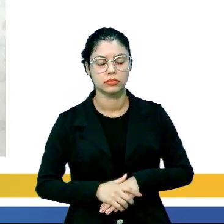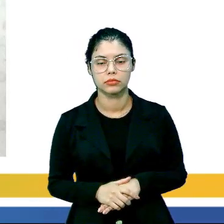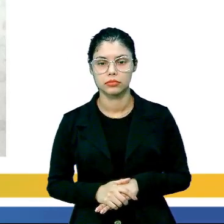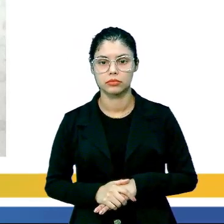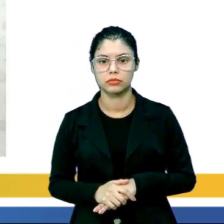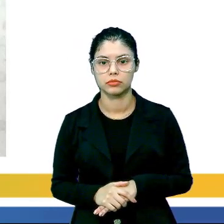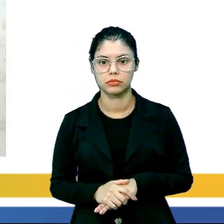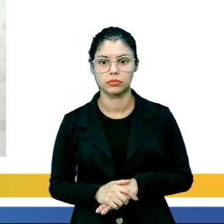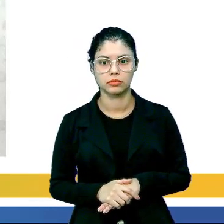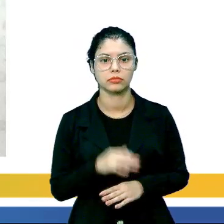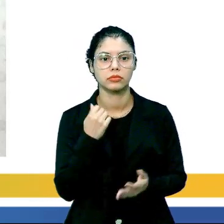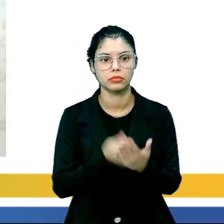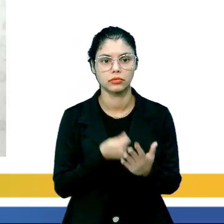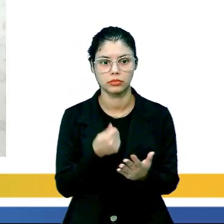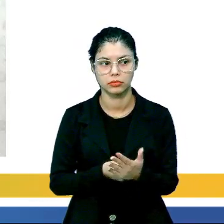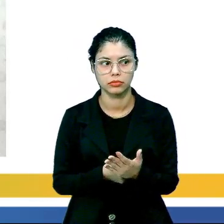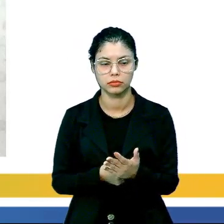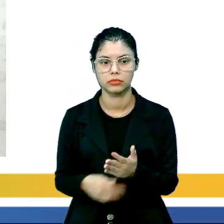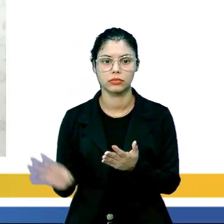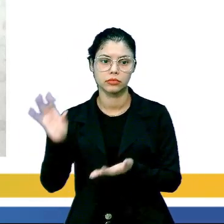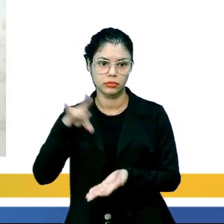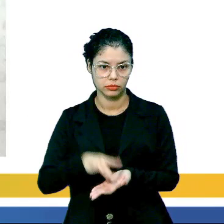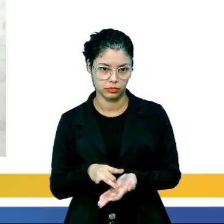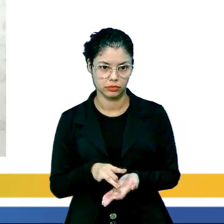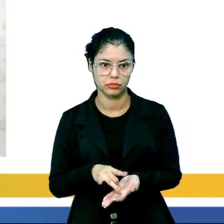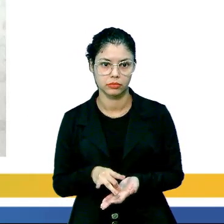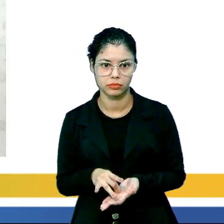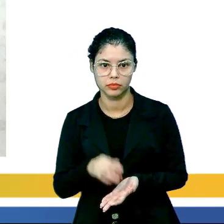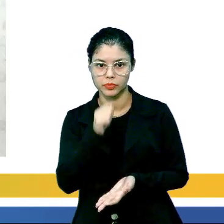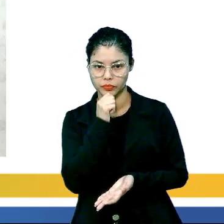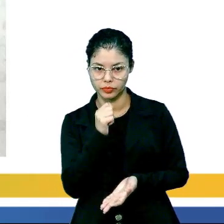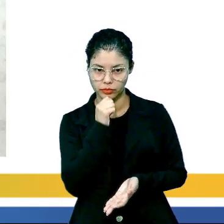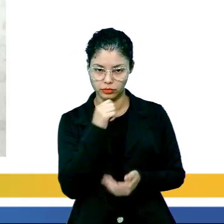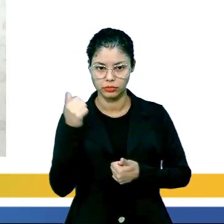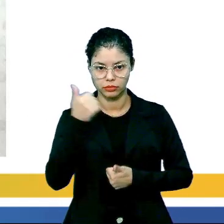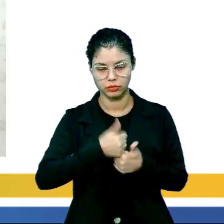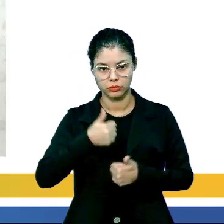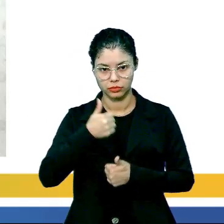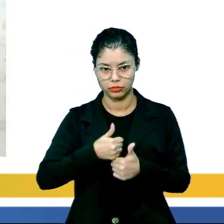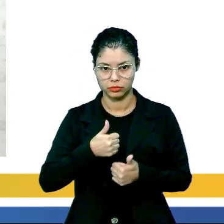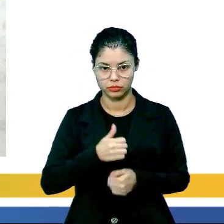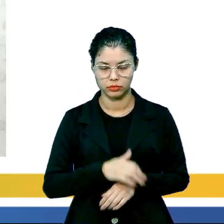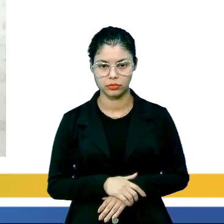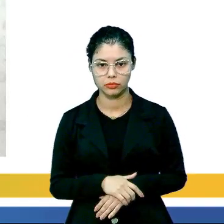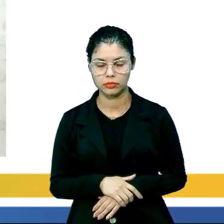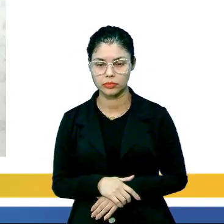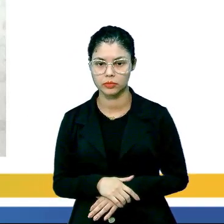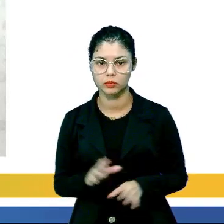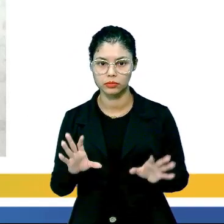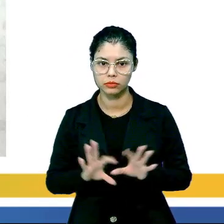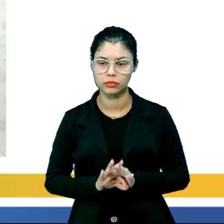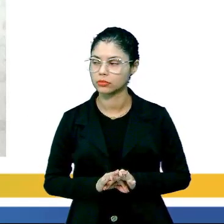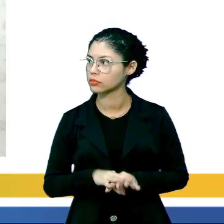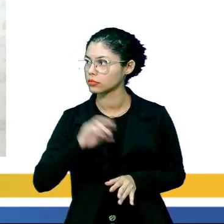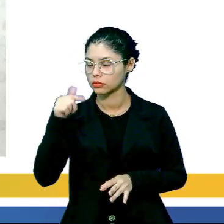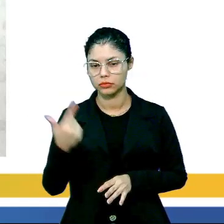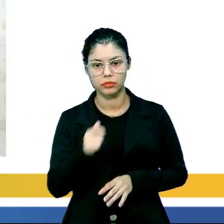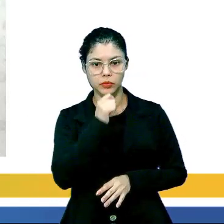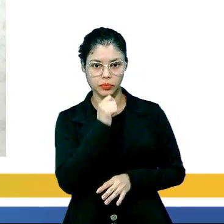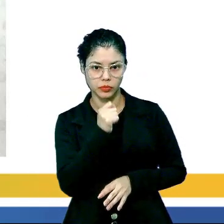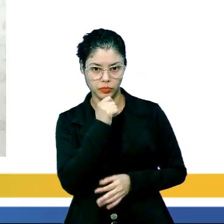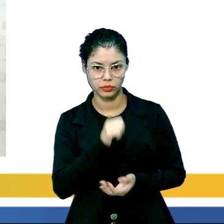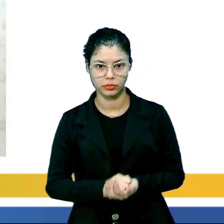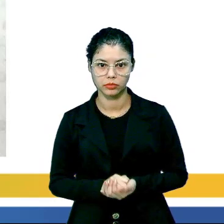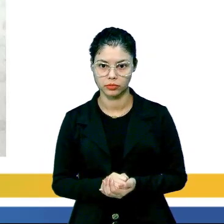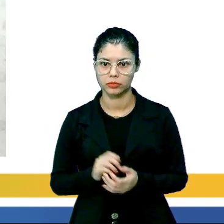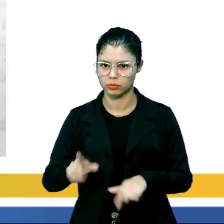mas da última ideia de resistência que essa realidade ainda deixa subsistir. Então, aquela capacidade